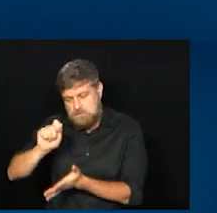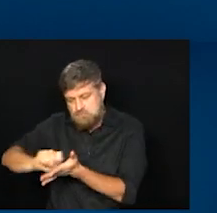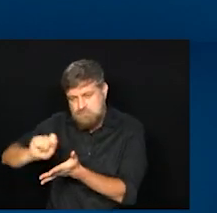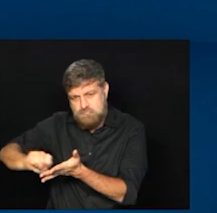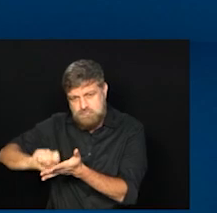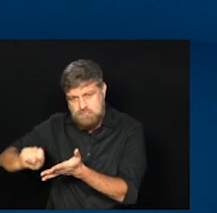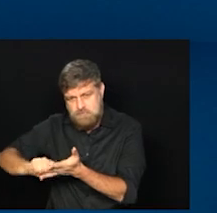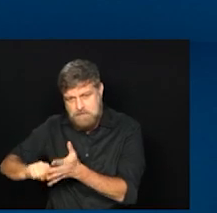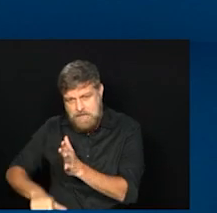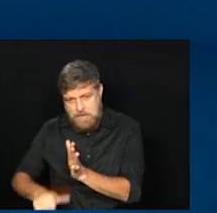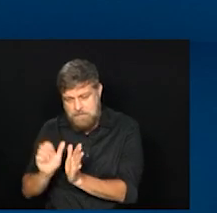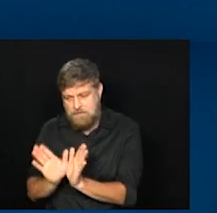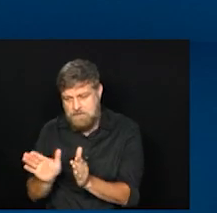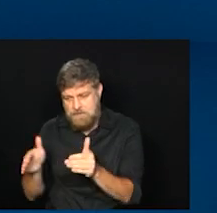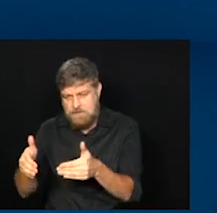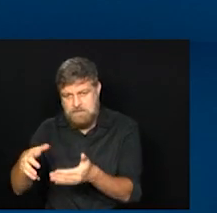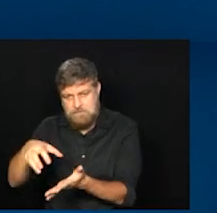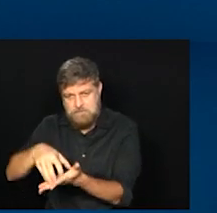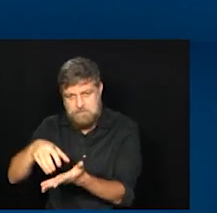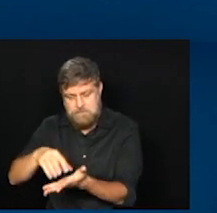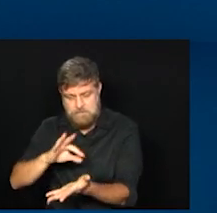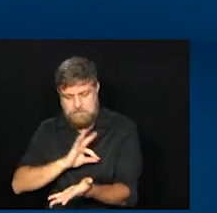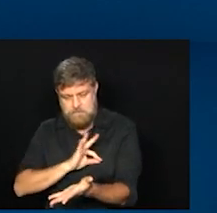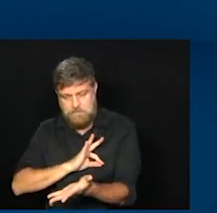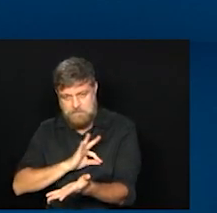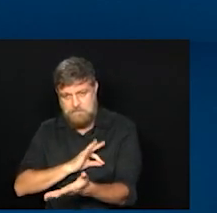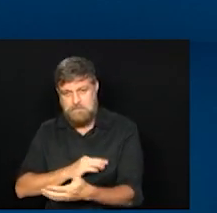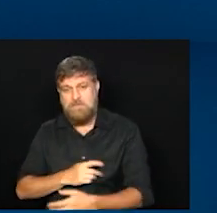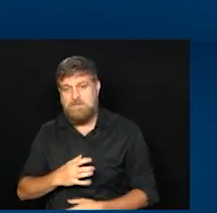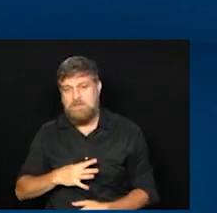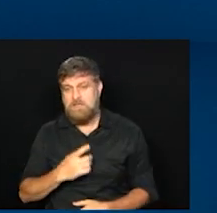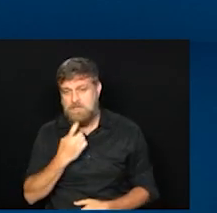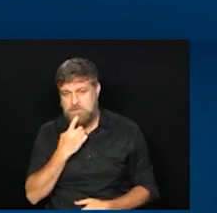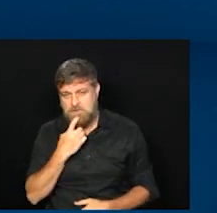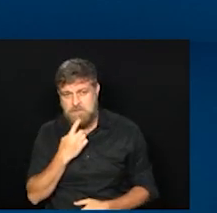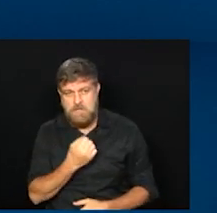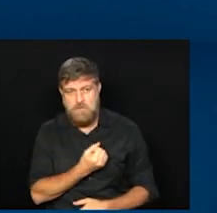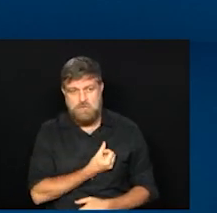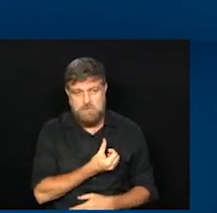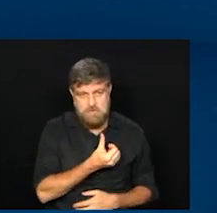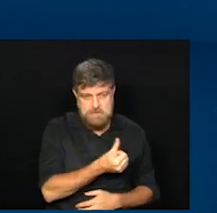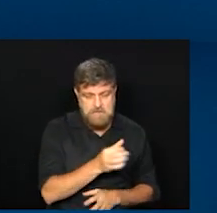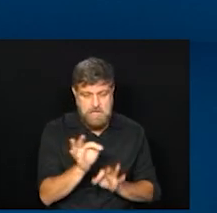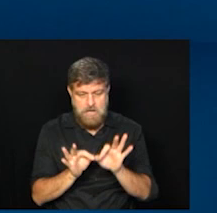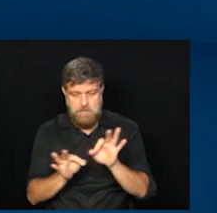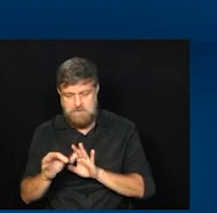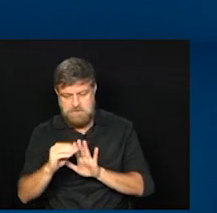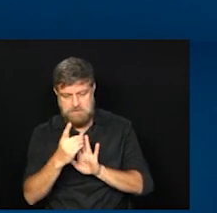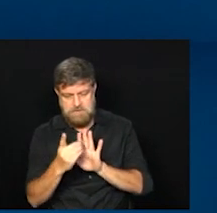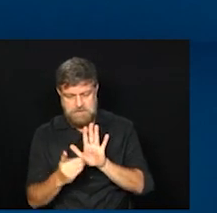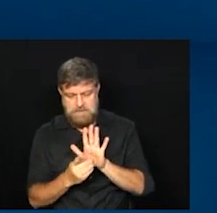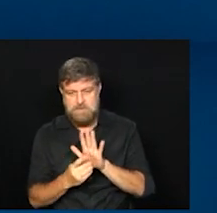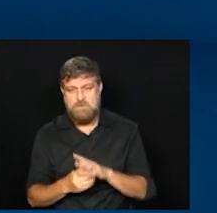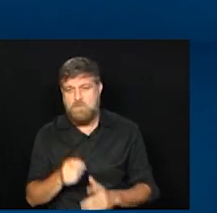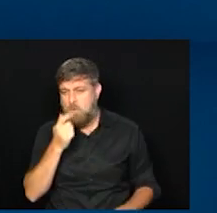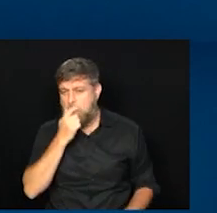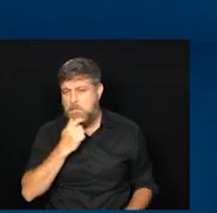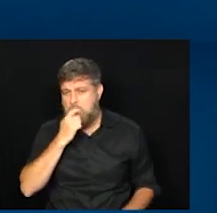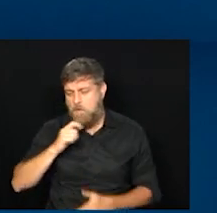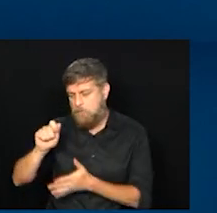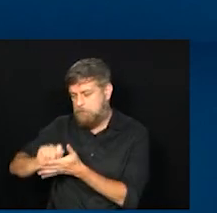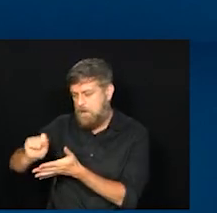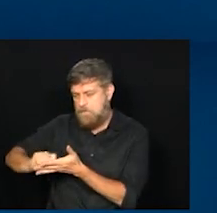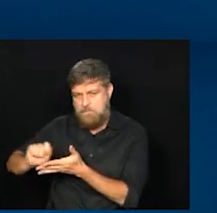lotado na primeira Delegacia Seccional de Polícia de Campinas. O item 6 é o projeto de autoria do vereador Marrom Cunha, que concede a